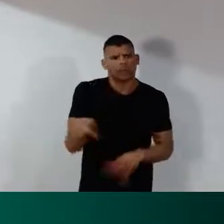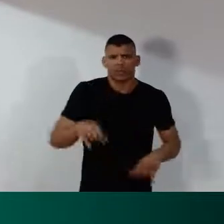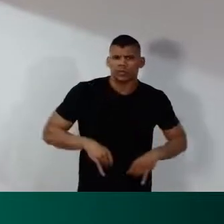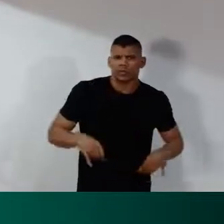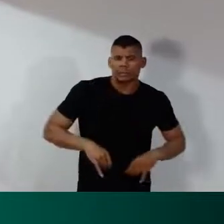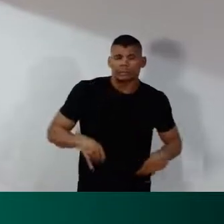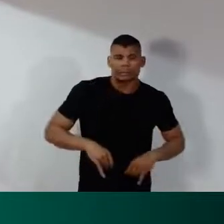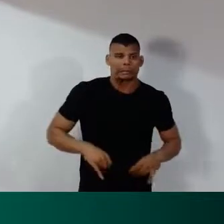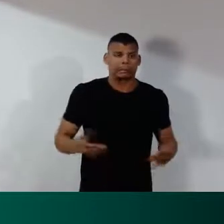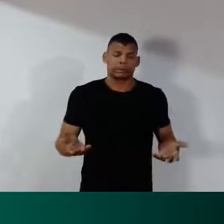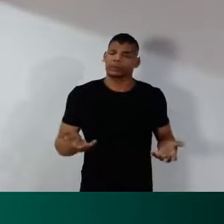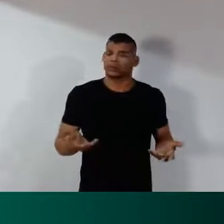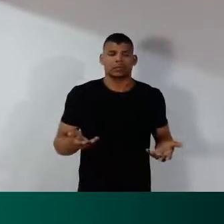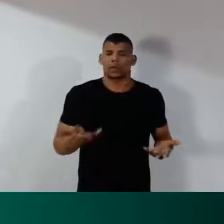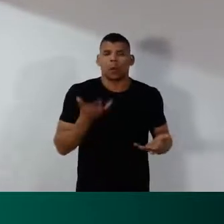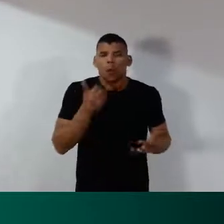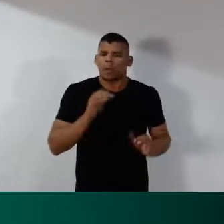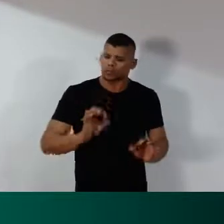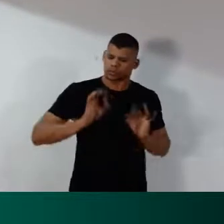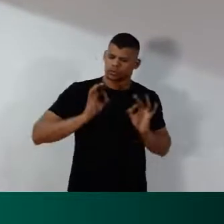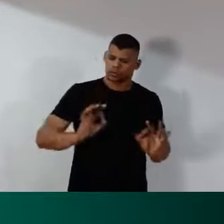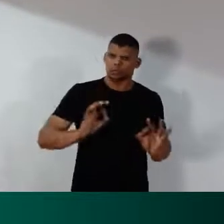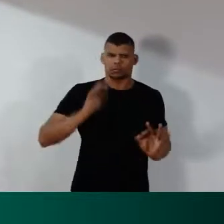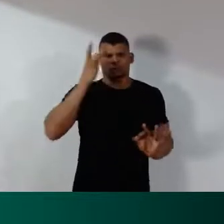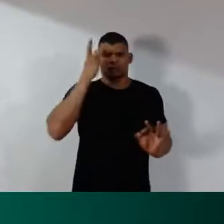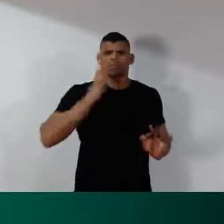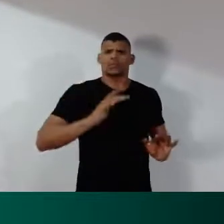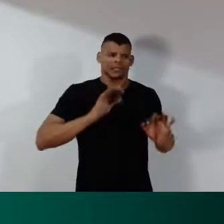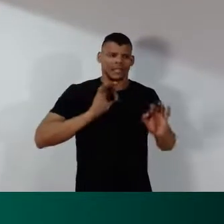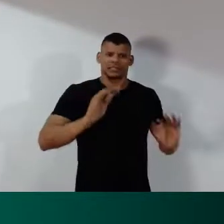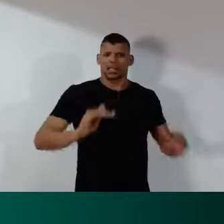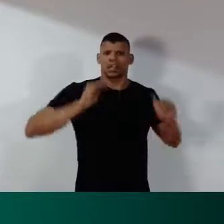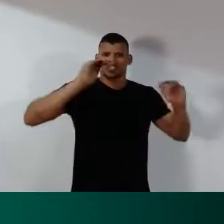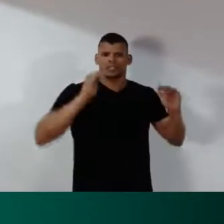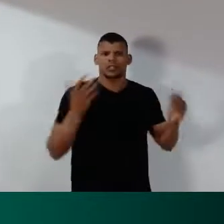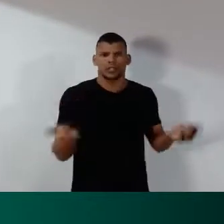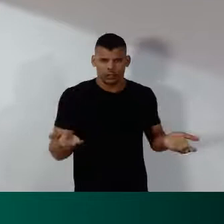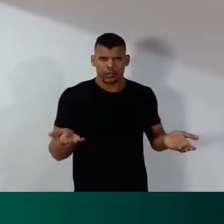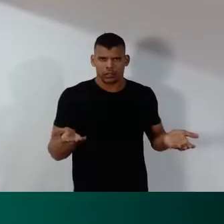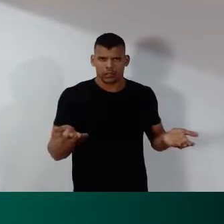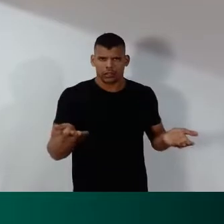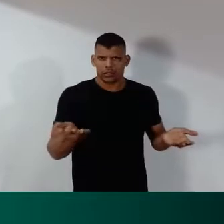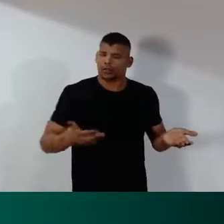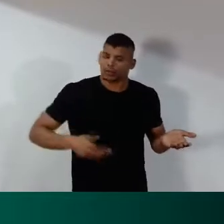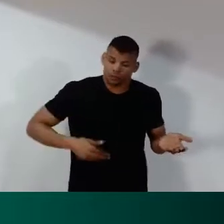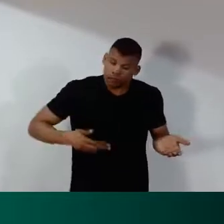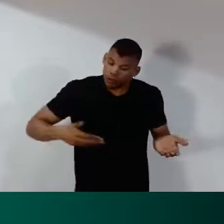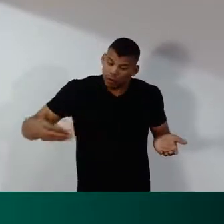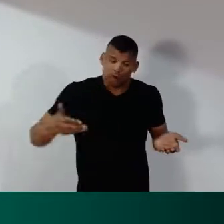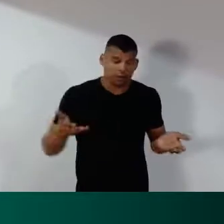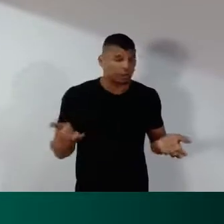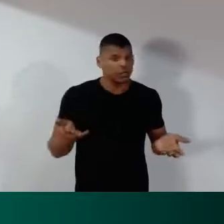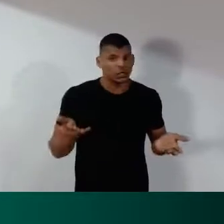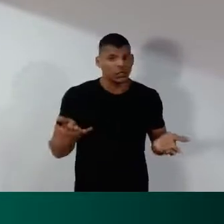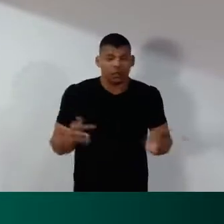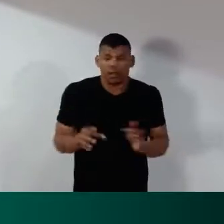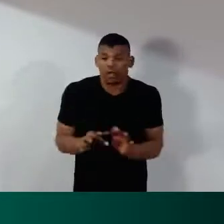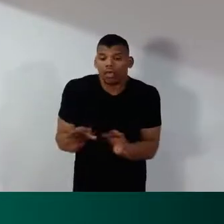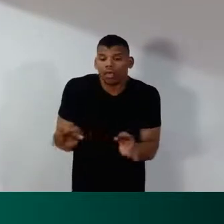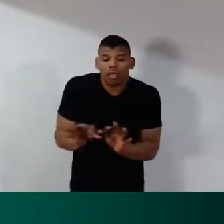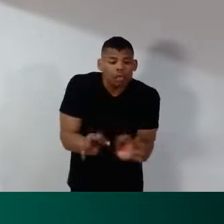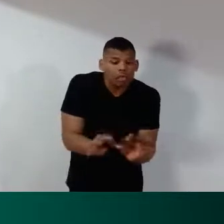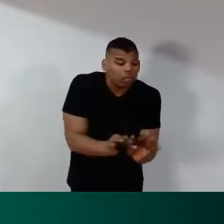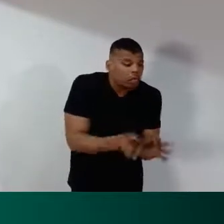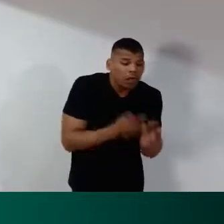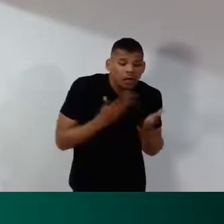estão passando fome também quem não tá se alimentando direitinho tá passando pelo mesmo problema que a gente quer discutir e tá discutindo